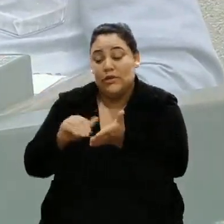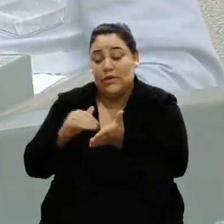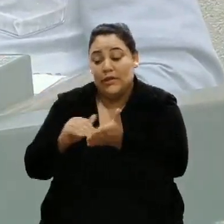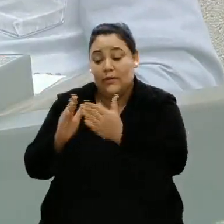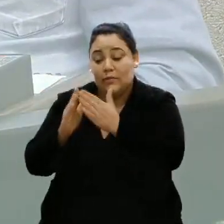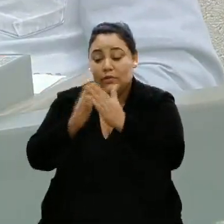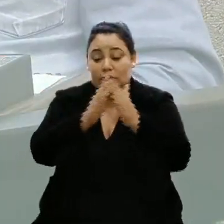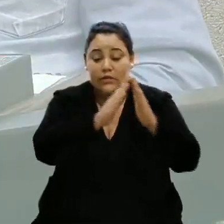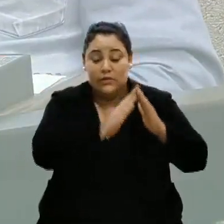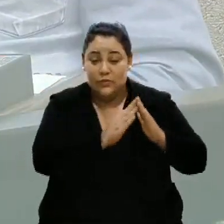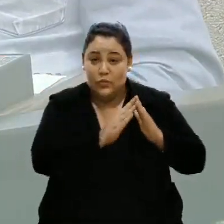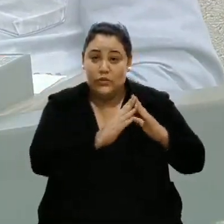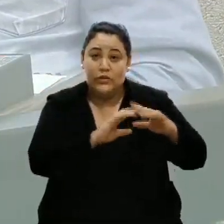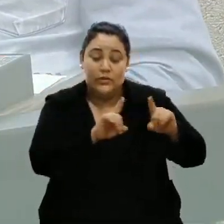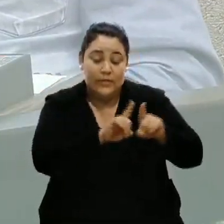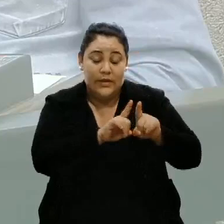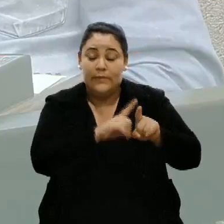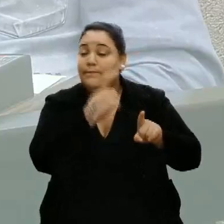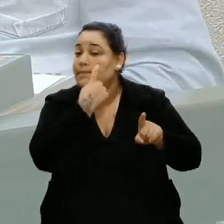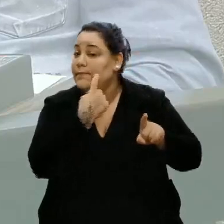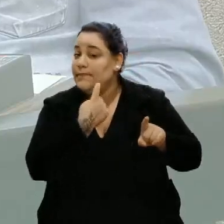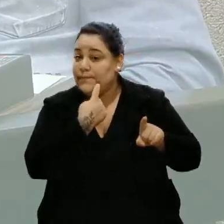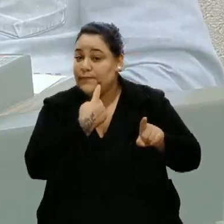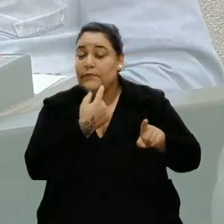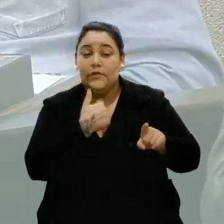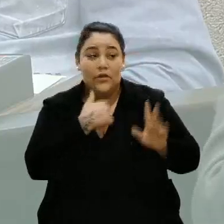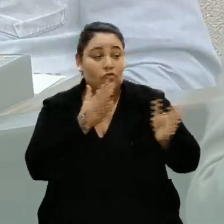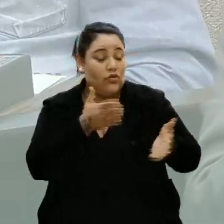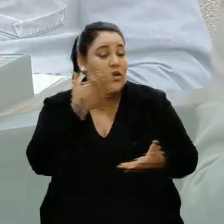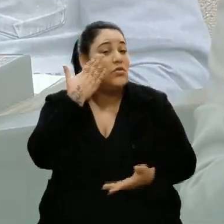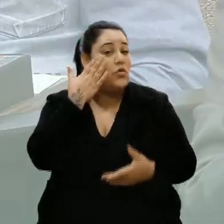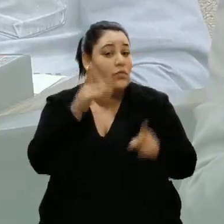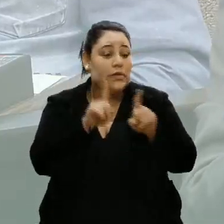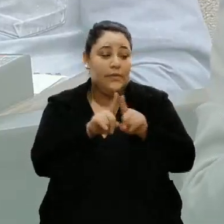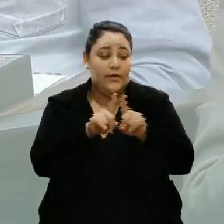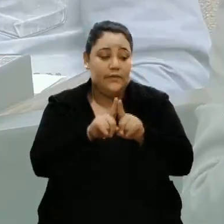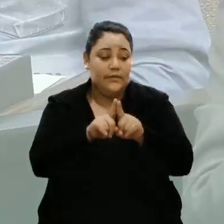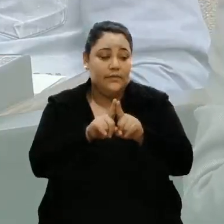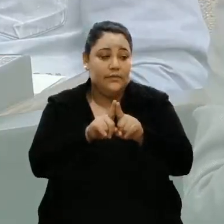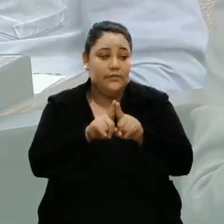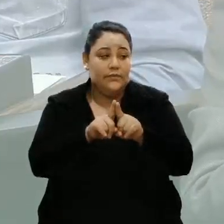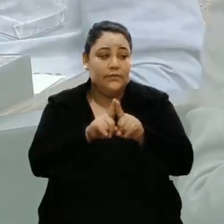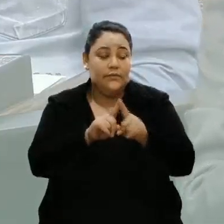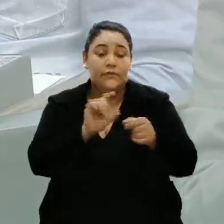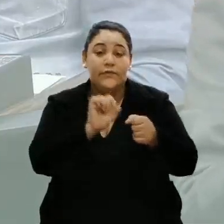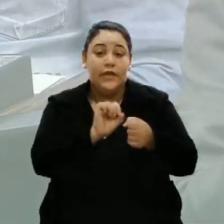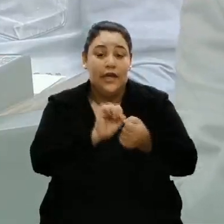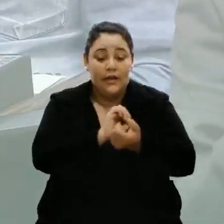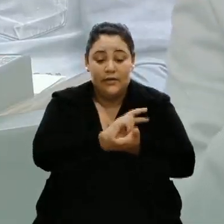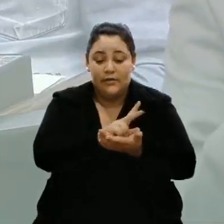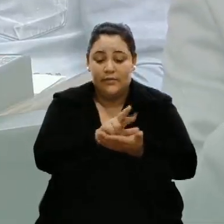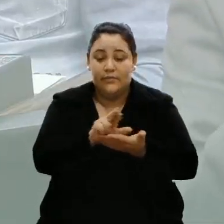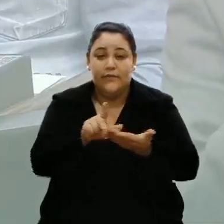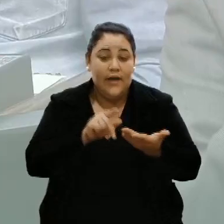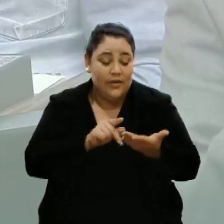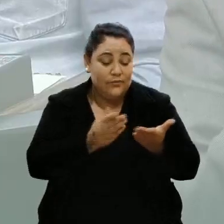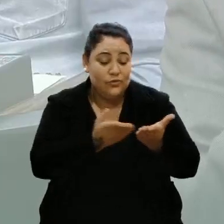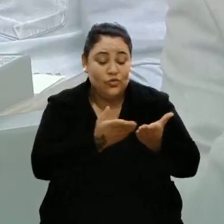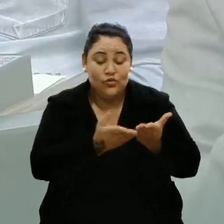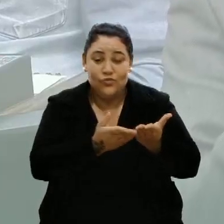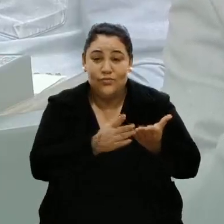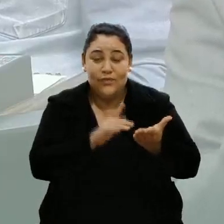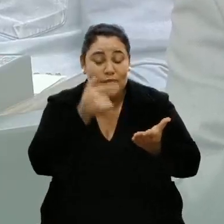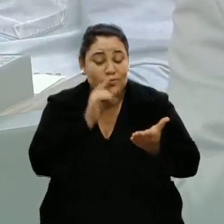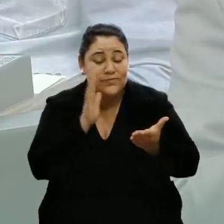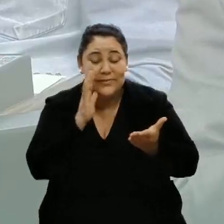Habitação, pelo secretário Wagner, que ali eu fiquei sabendo, feito vários estudos para que, de fato, tivesse uma